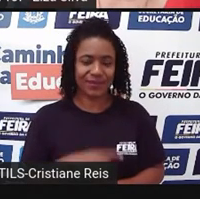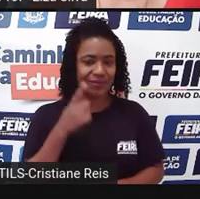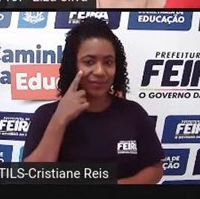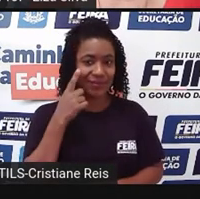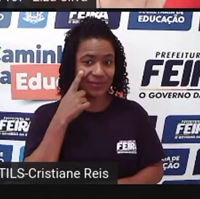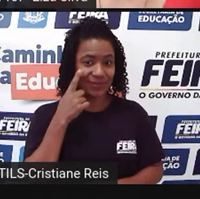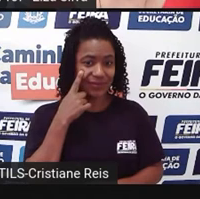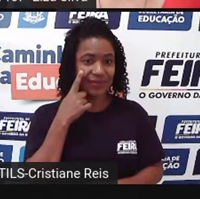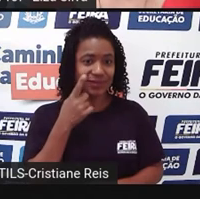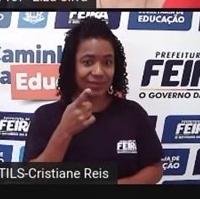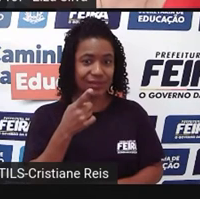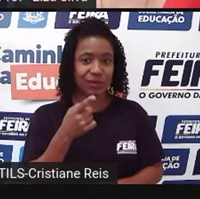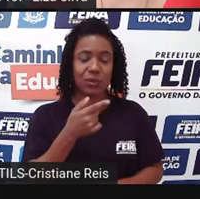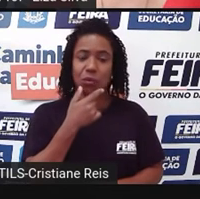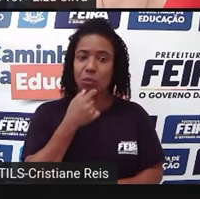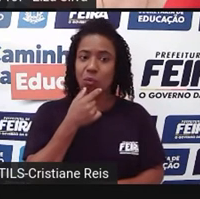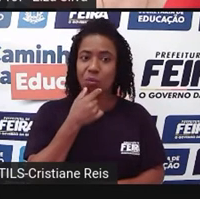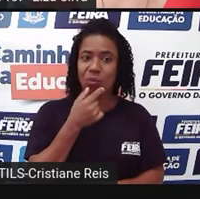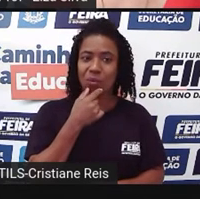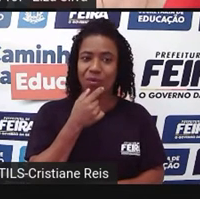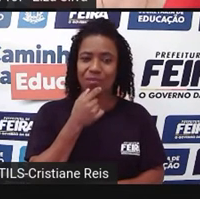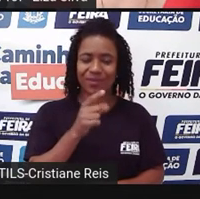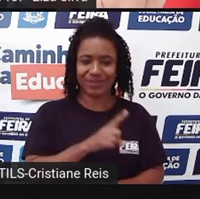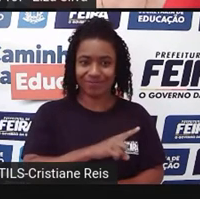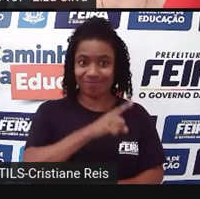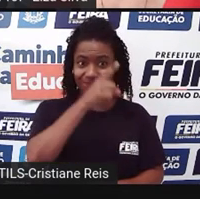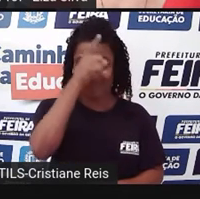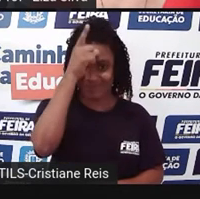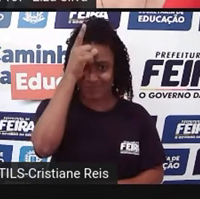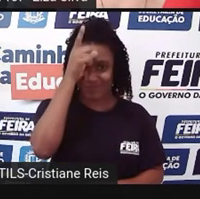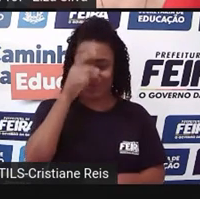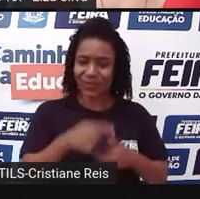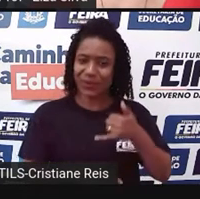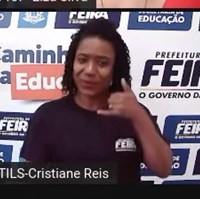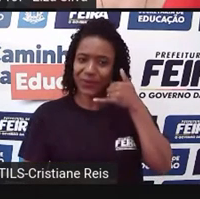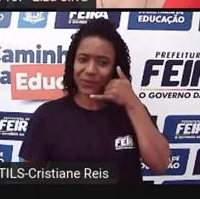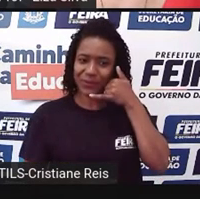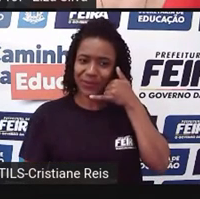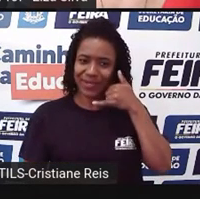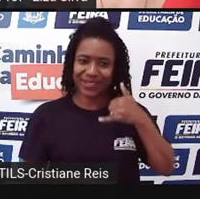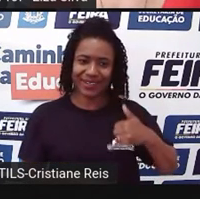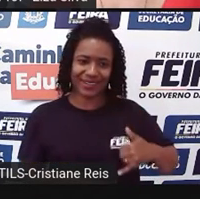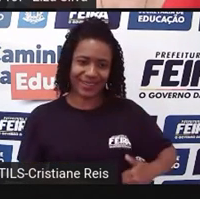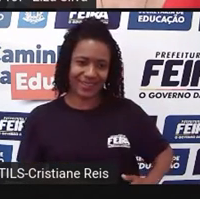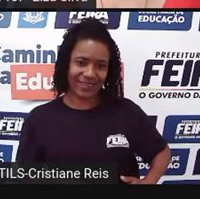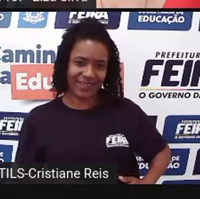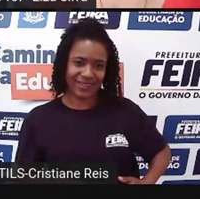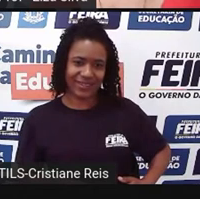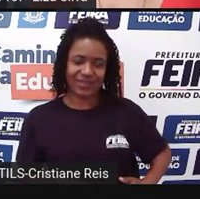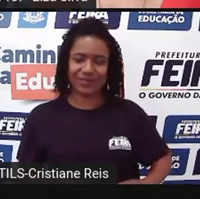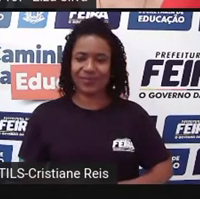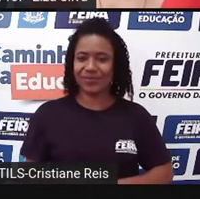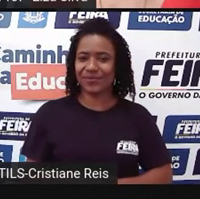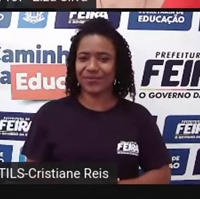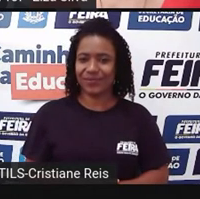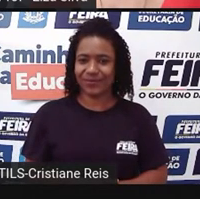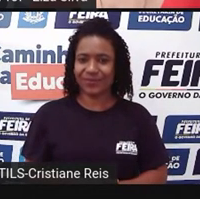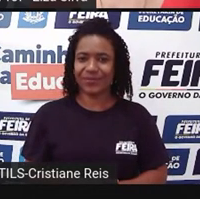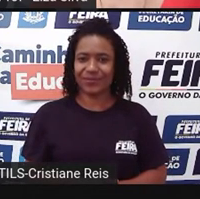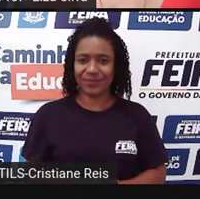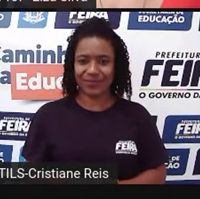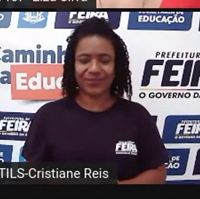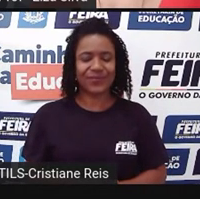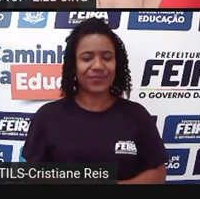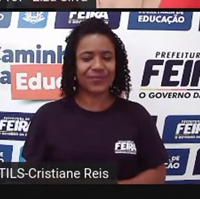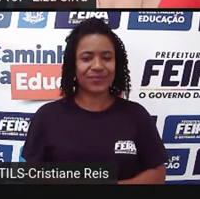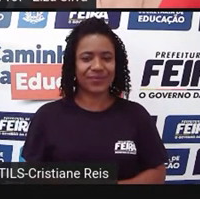senhor ele foi o inventor do celular cell phone Matin culpá-la trem Cooper o